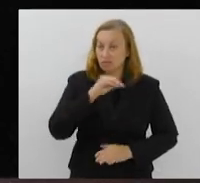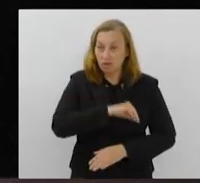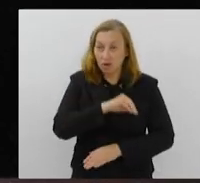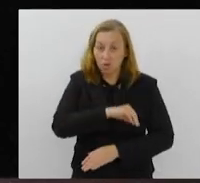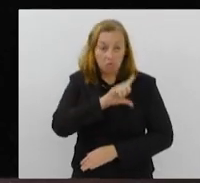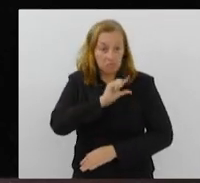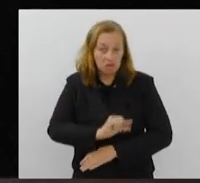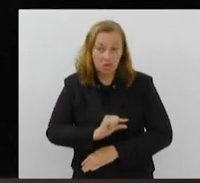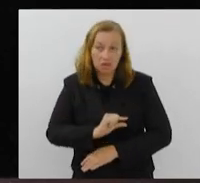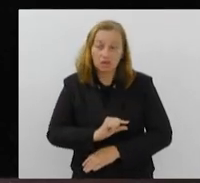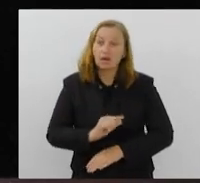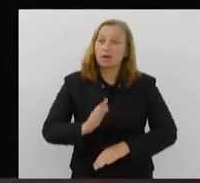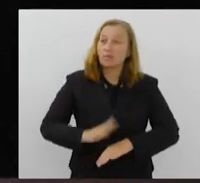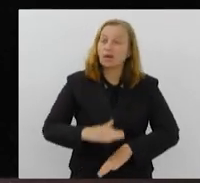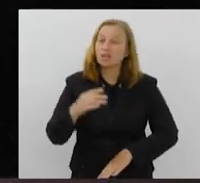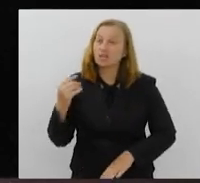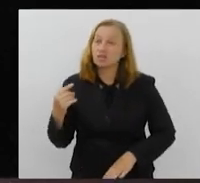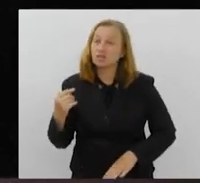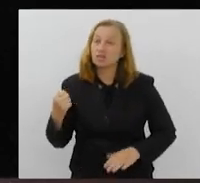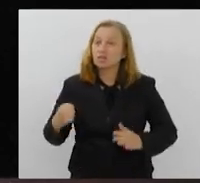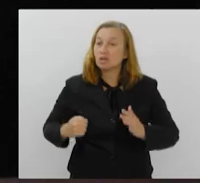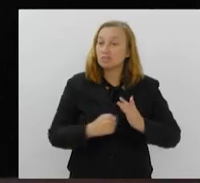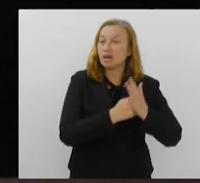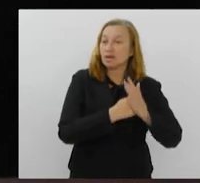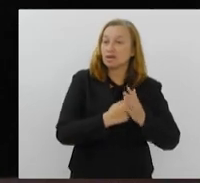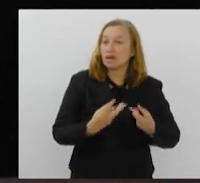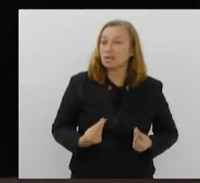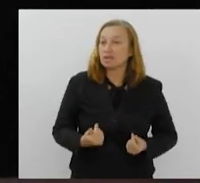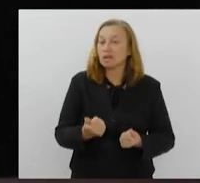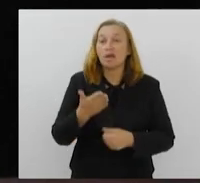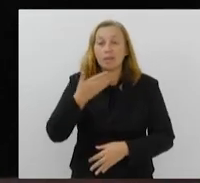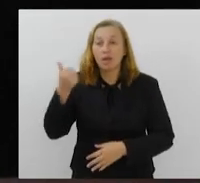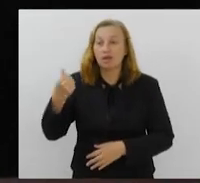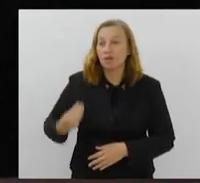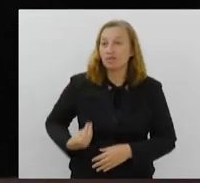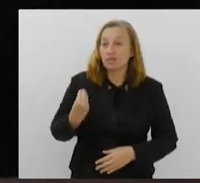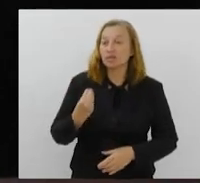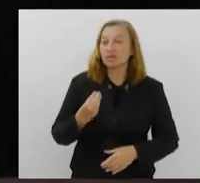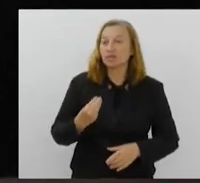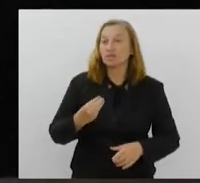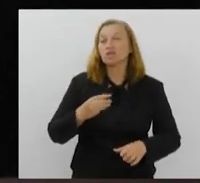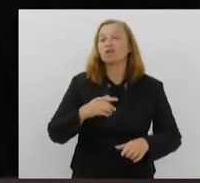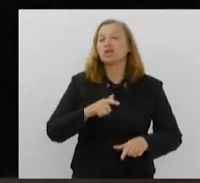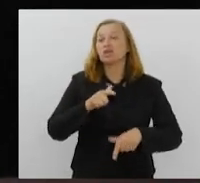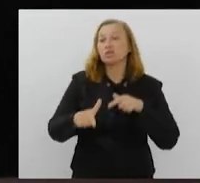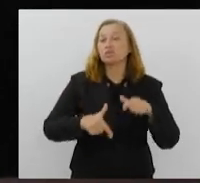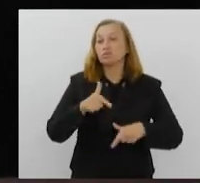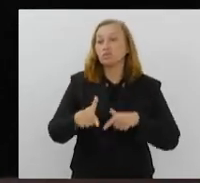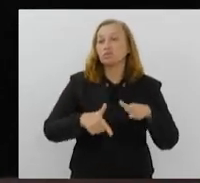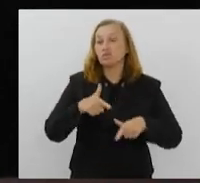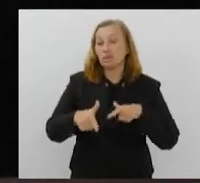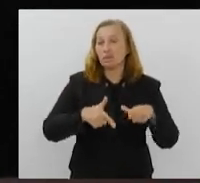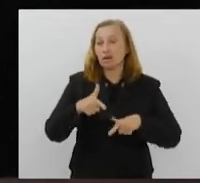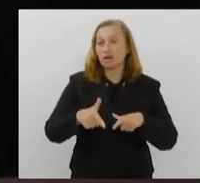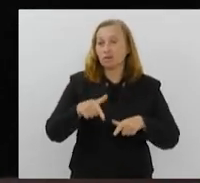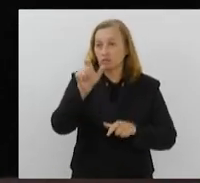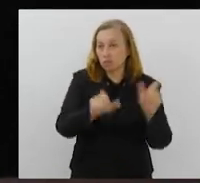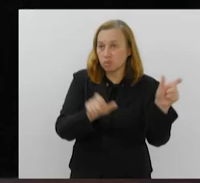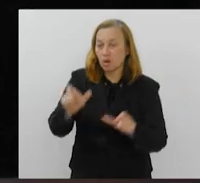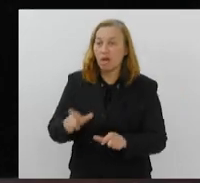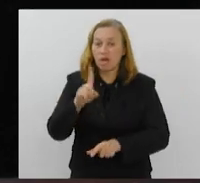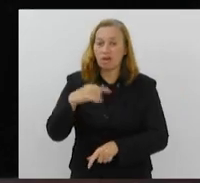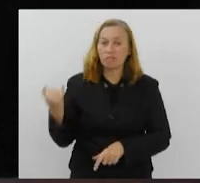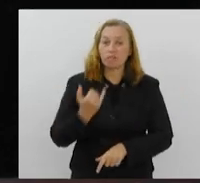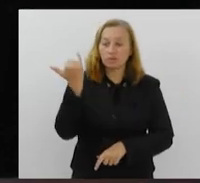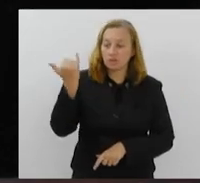porque, além de impactar sensível e para melhor a vida das trabalhadoras e dos trabalhadores, eles são uma ferramenta importante